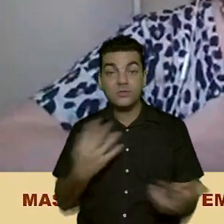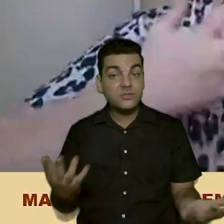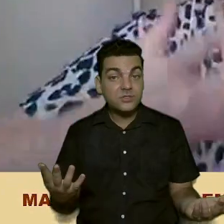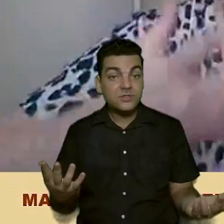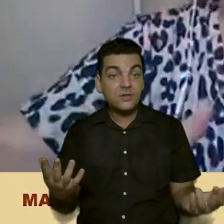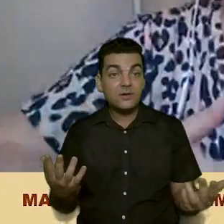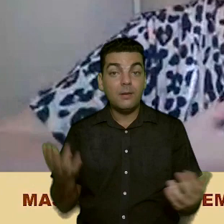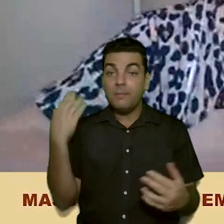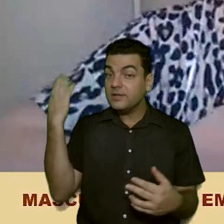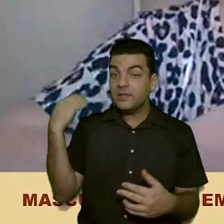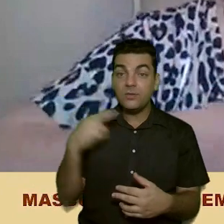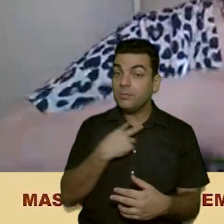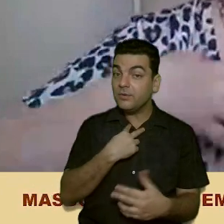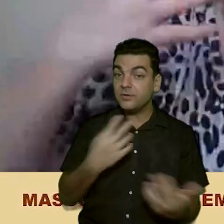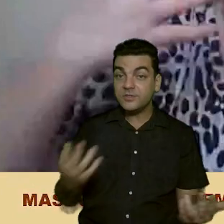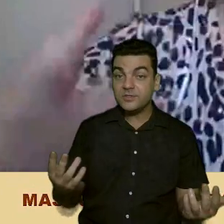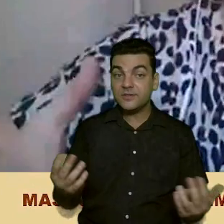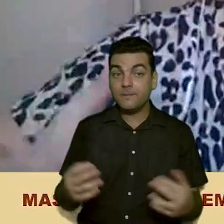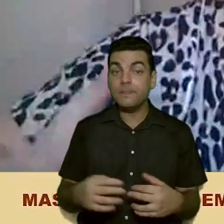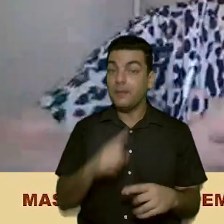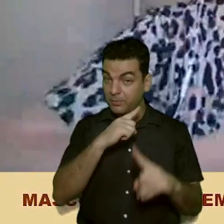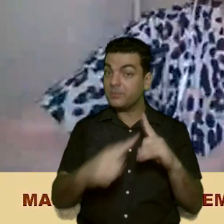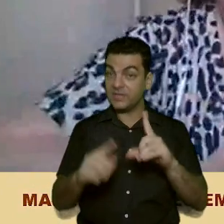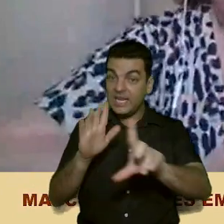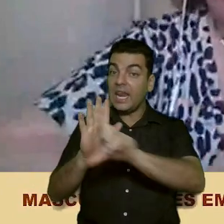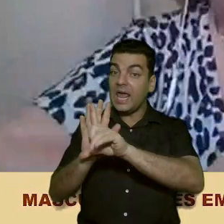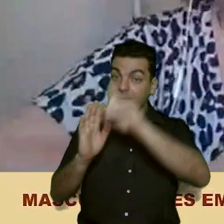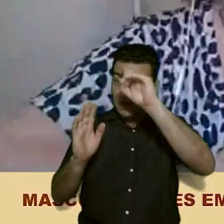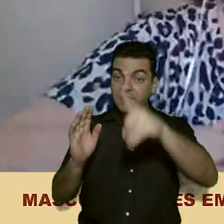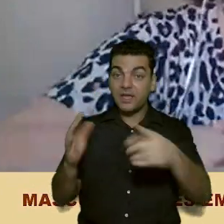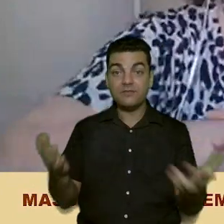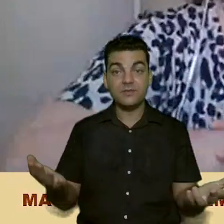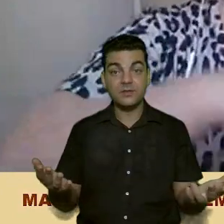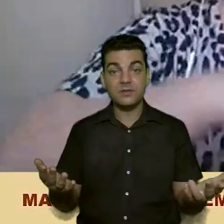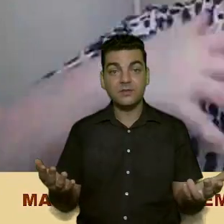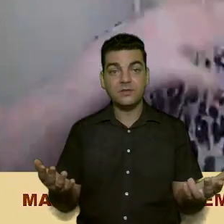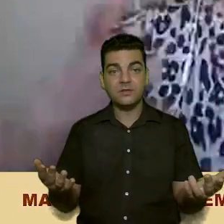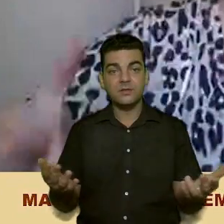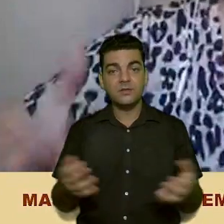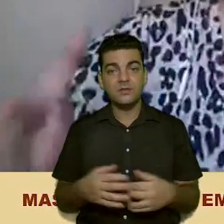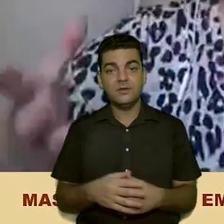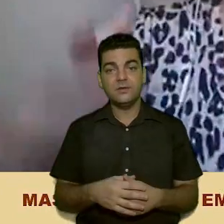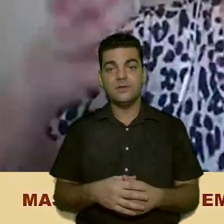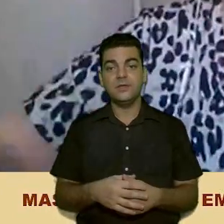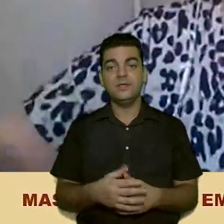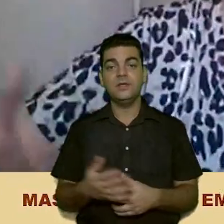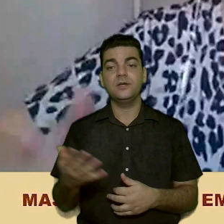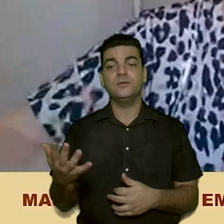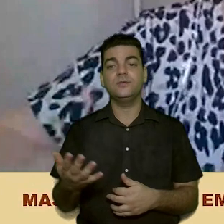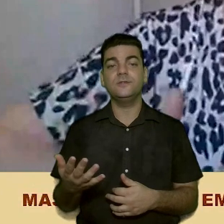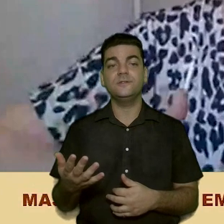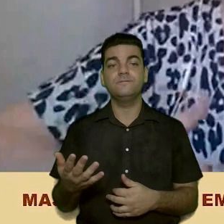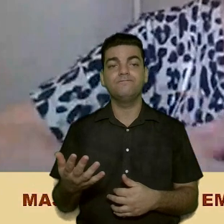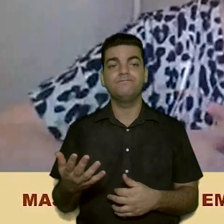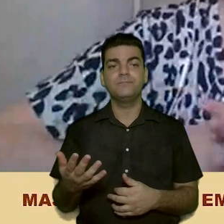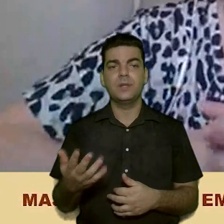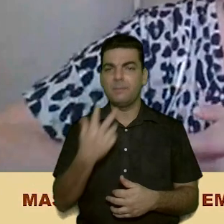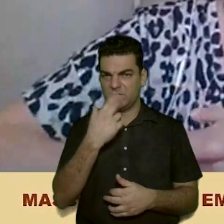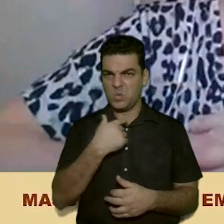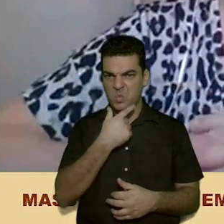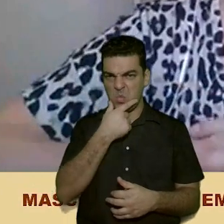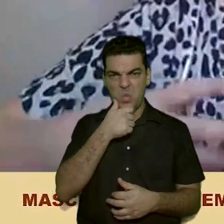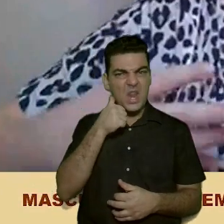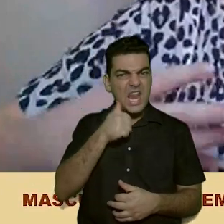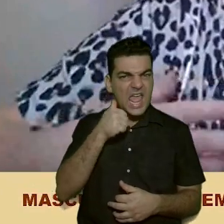podia se divorciar, a gente não podia jogar futebol profissionalmente, a gente não podia fazer uma... Não podia, proibição legal, né?